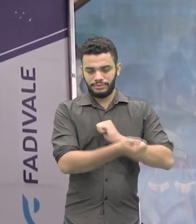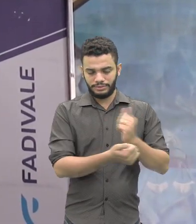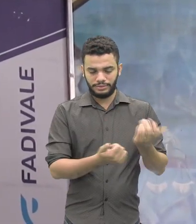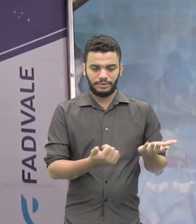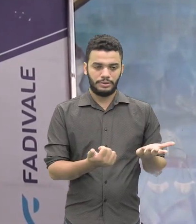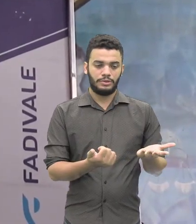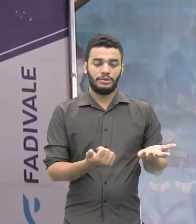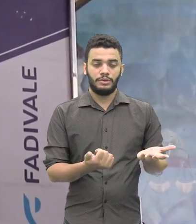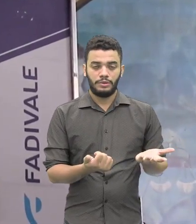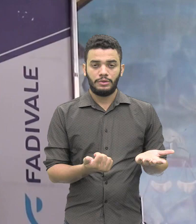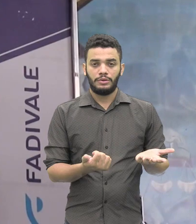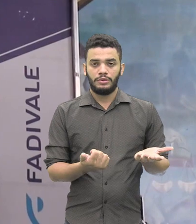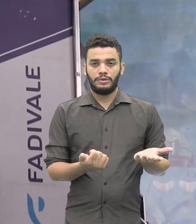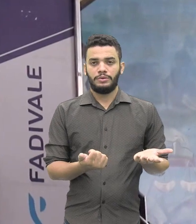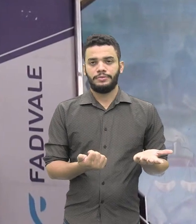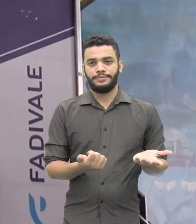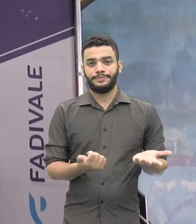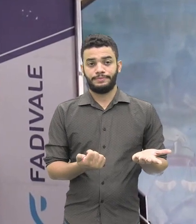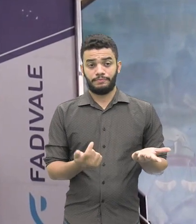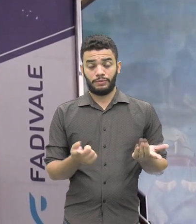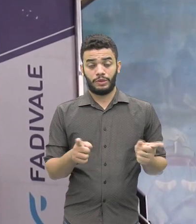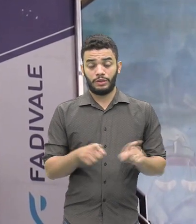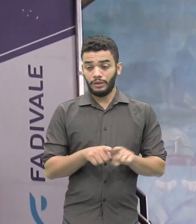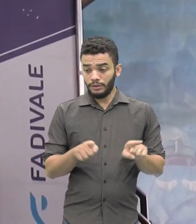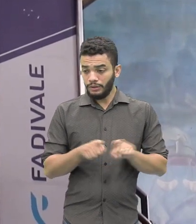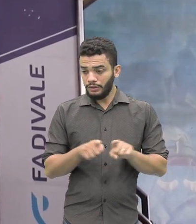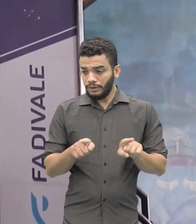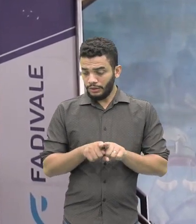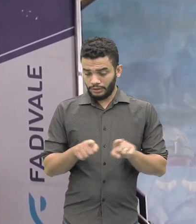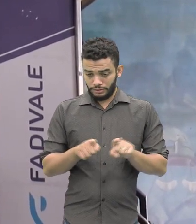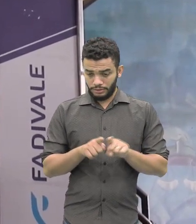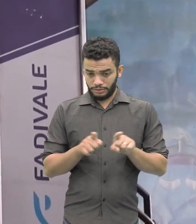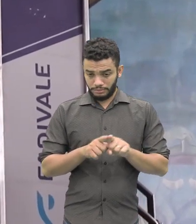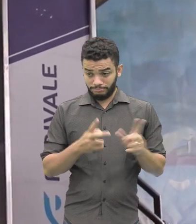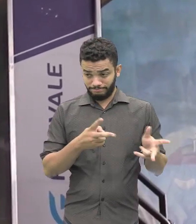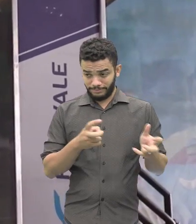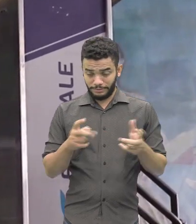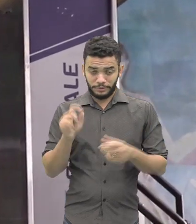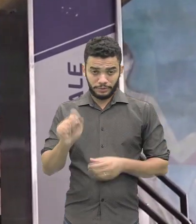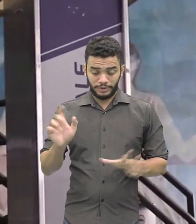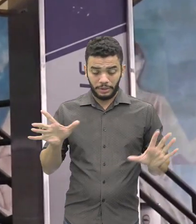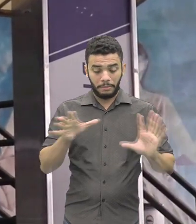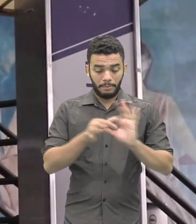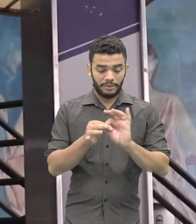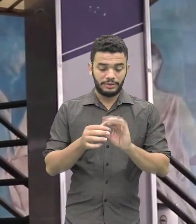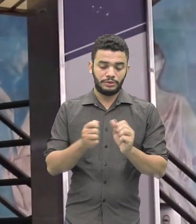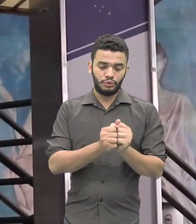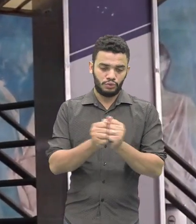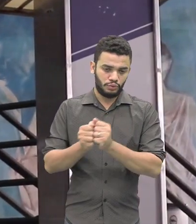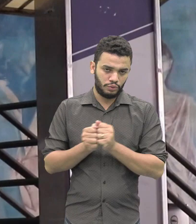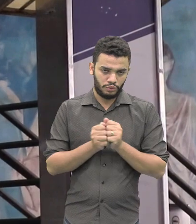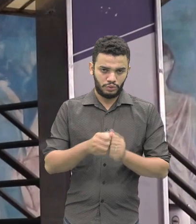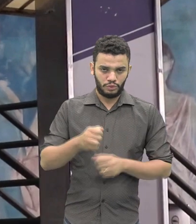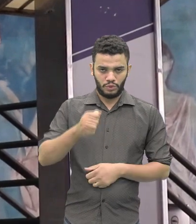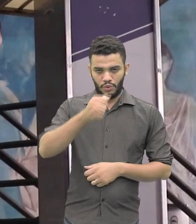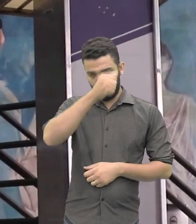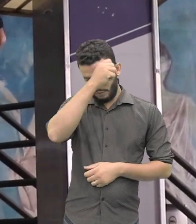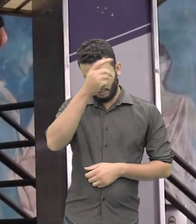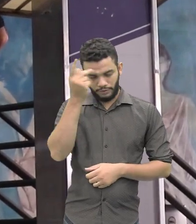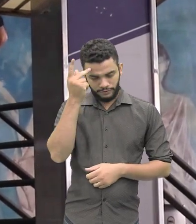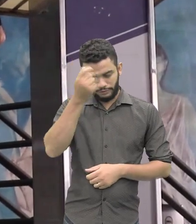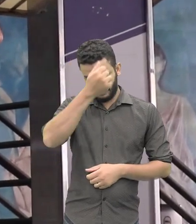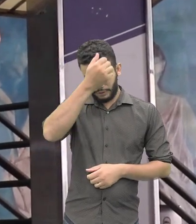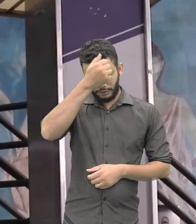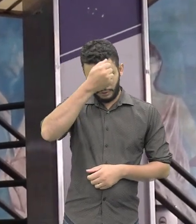com o apoio também do nosso prefeito Ander Melo que tem um olhar todo específico para criança e